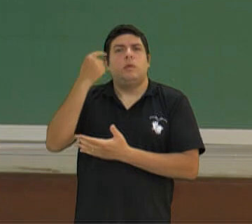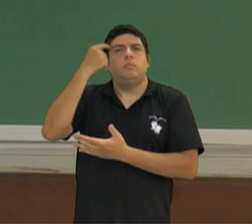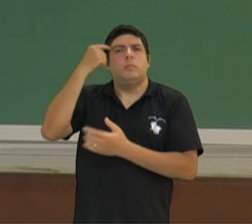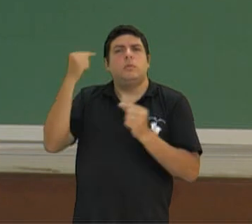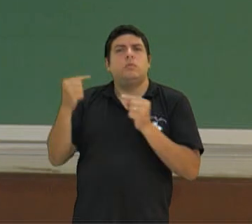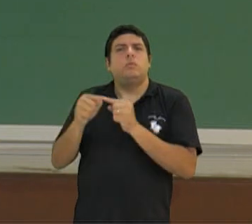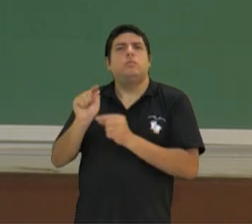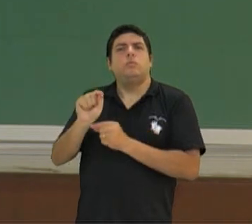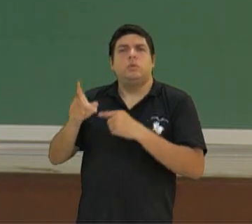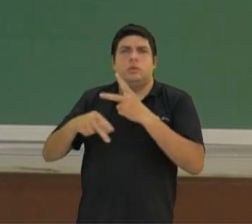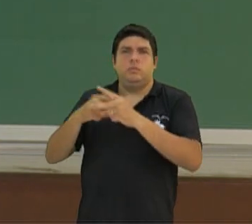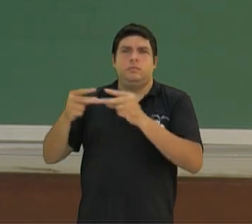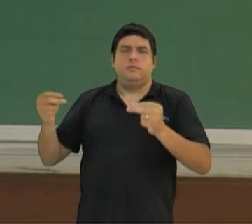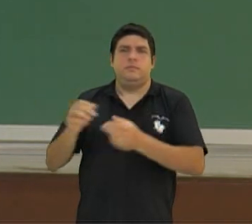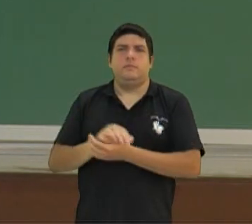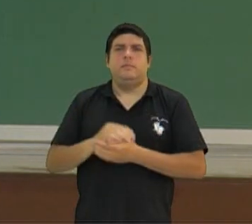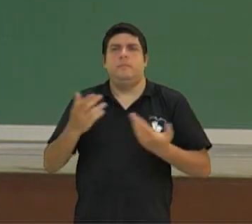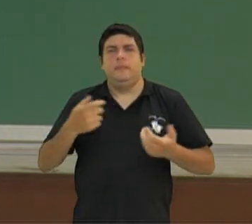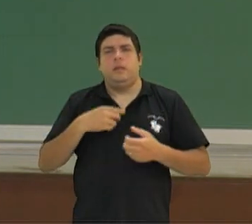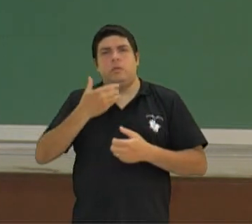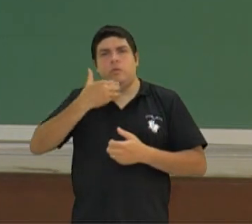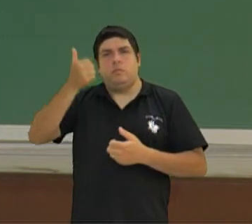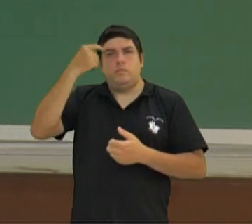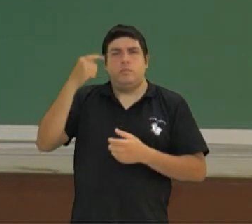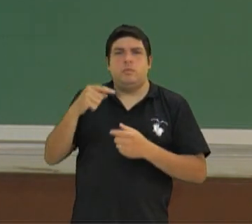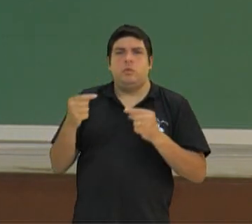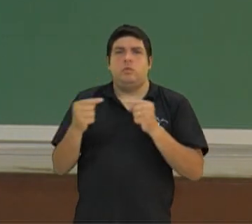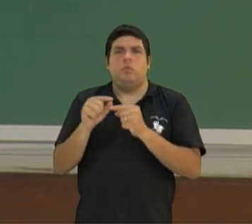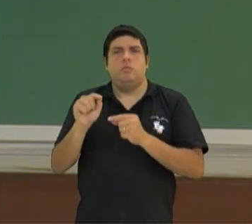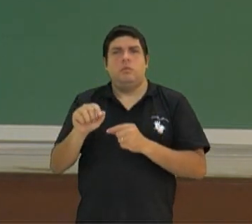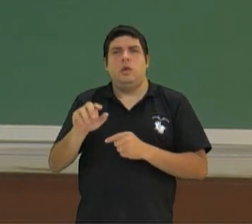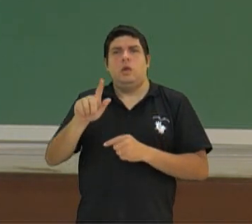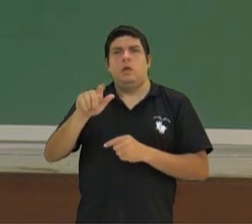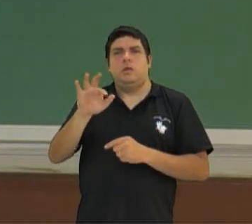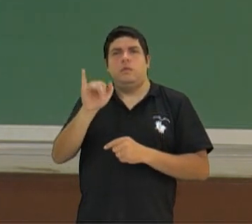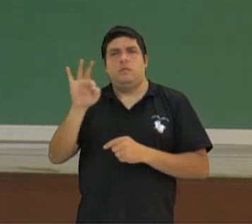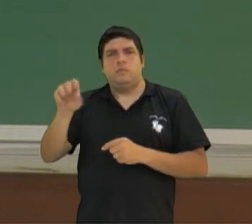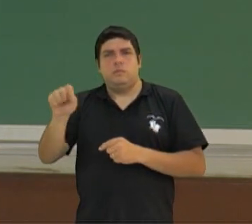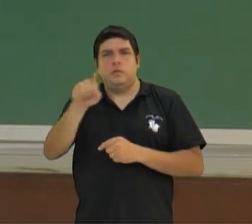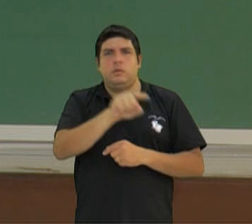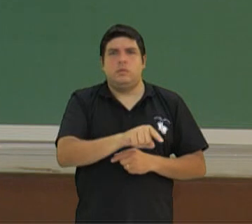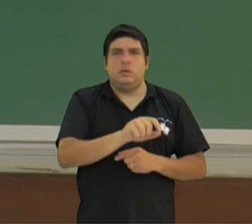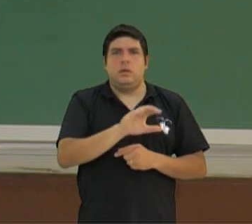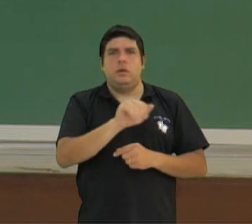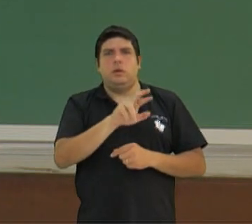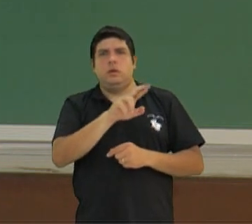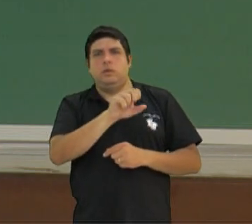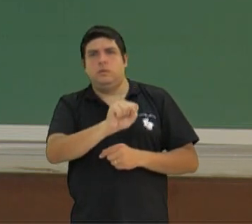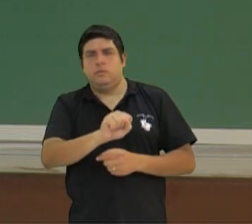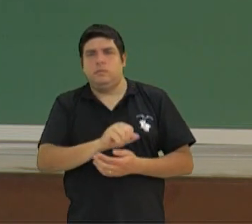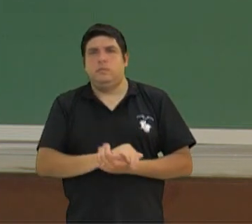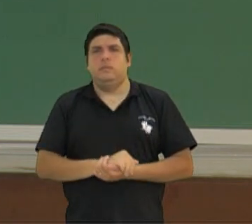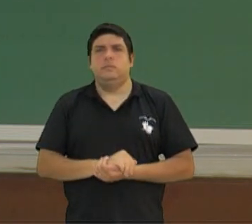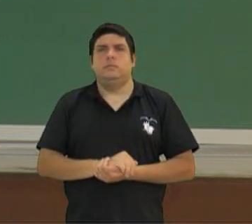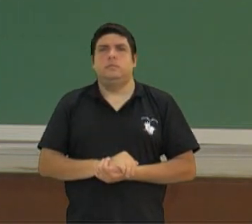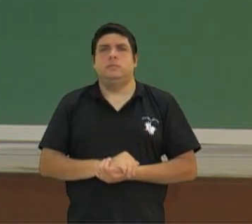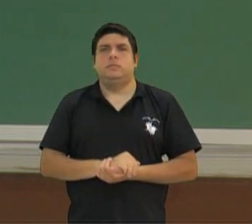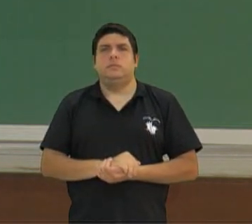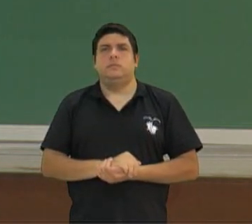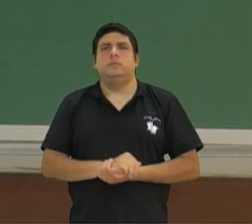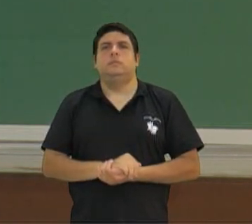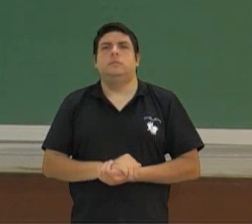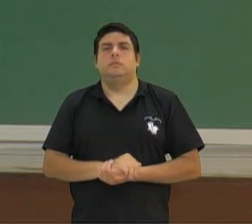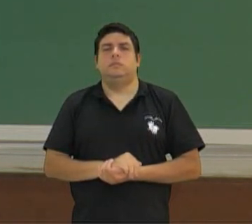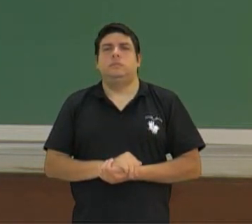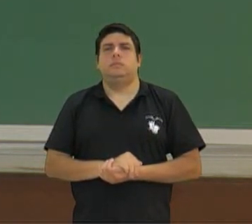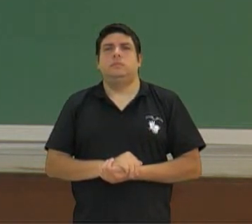em presente. Então, por isso que eu acho que seria melhor gifts ali primeiro e cards na de baixo aqui. Another